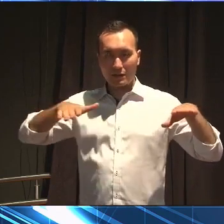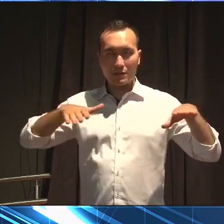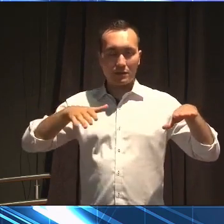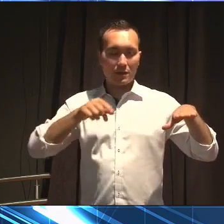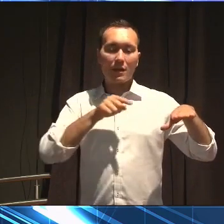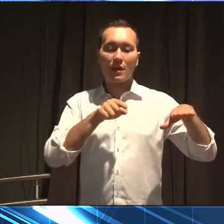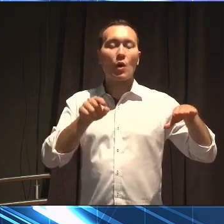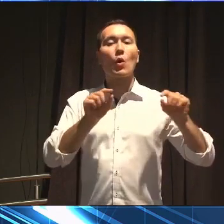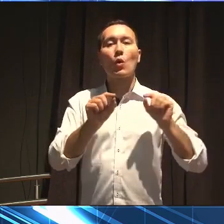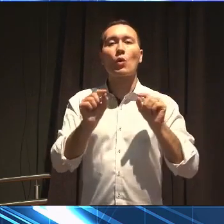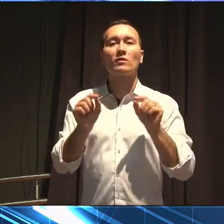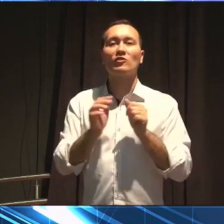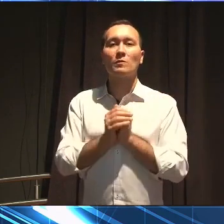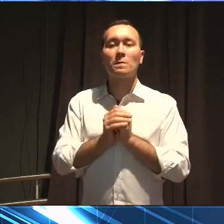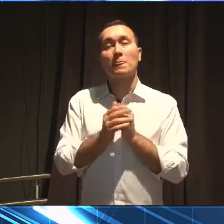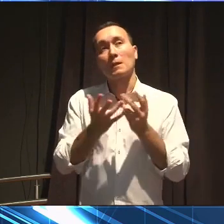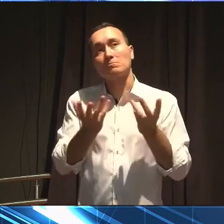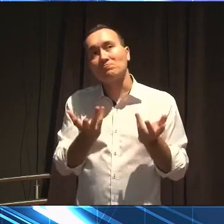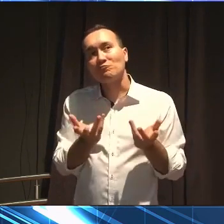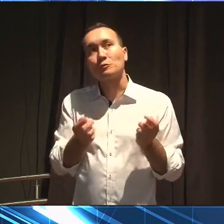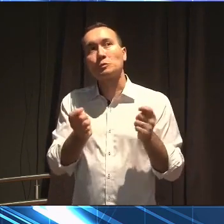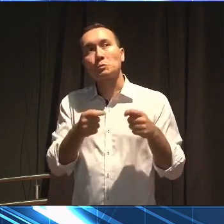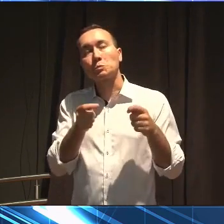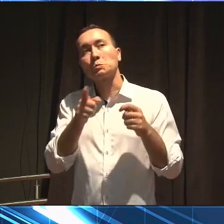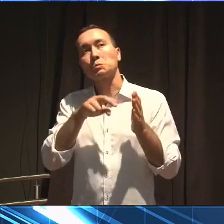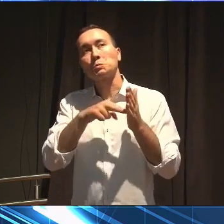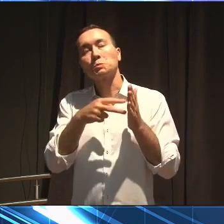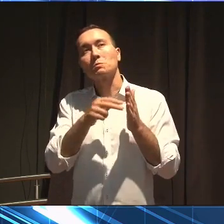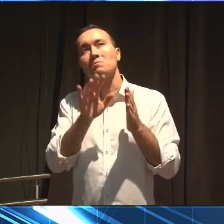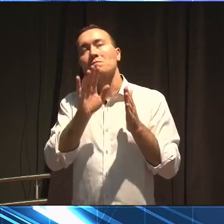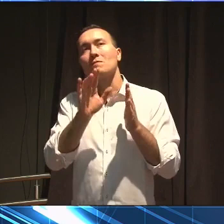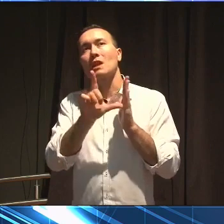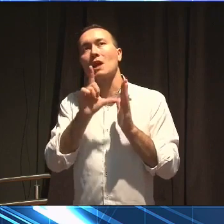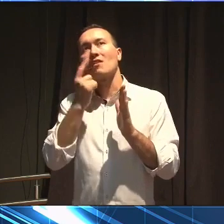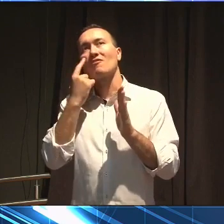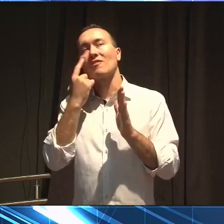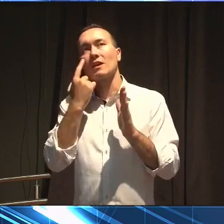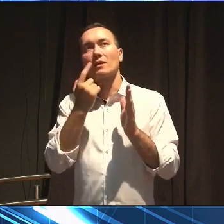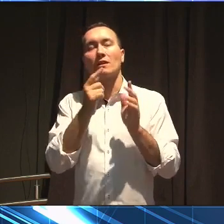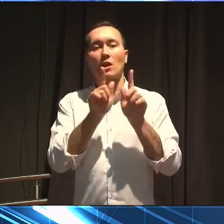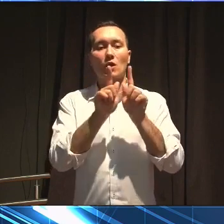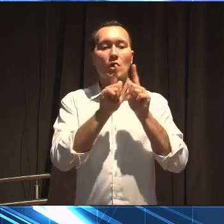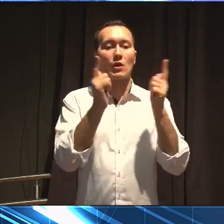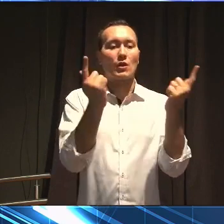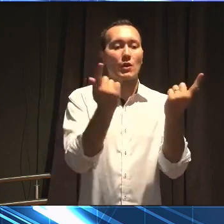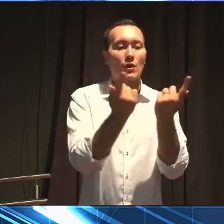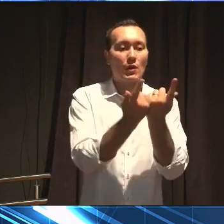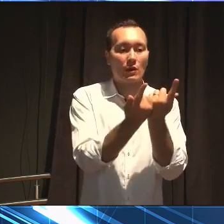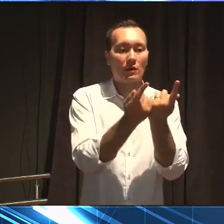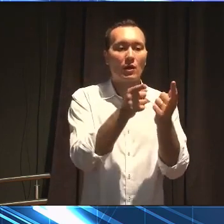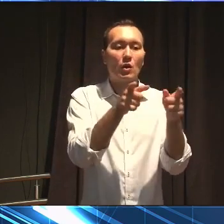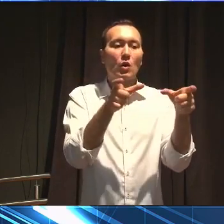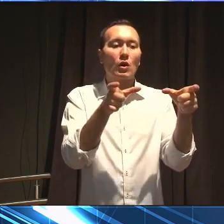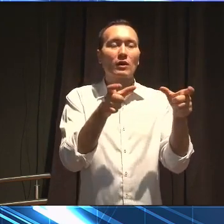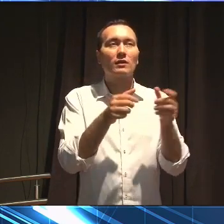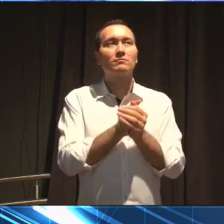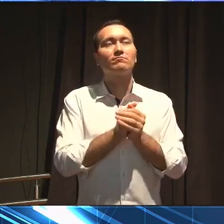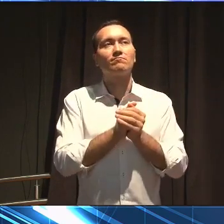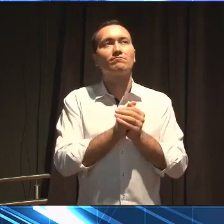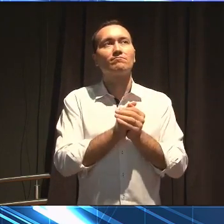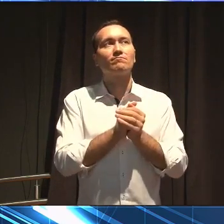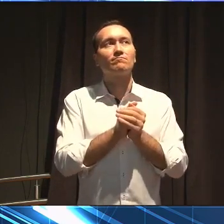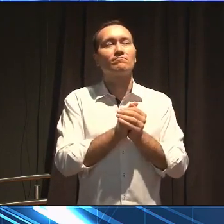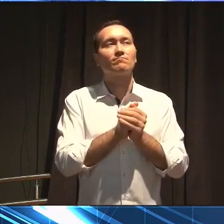pela geografia o que é um mar, eu posso definir pela, enfim, psicologia, o que é